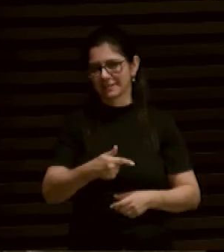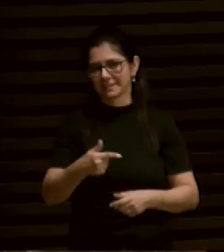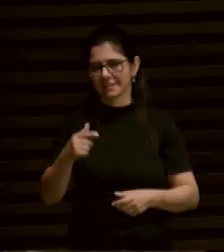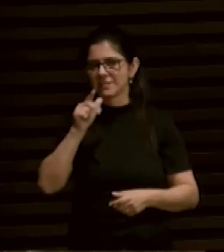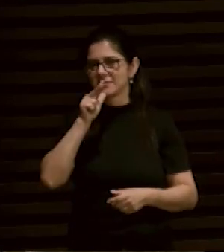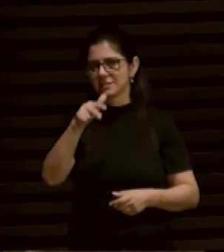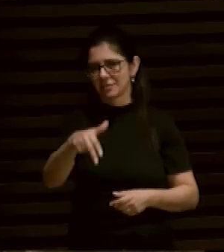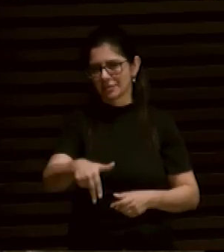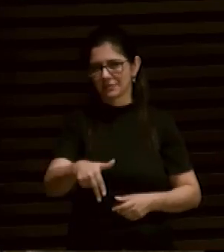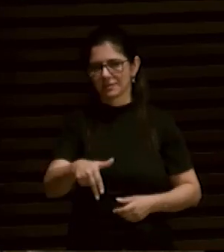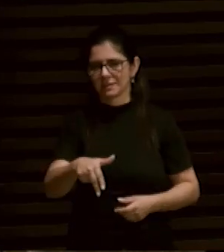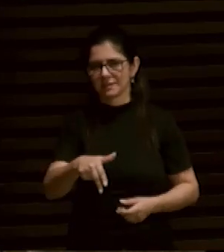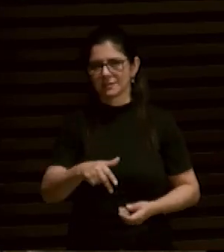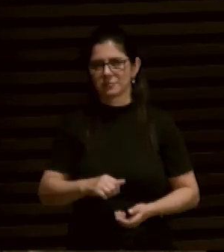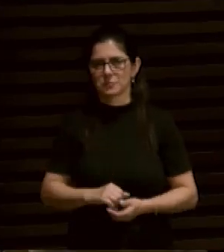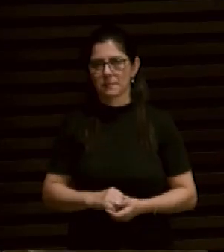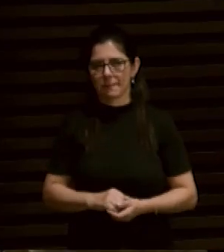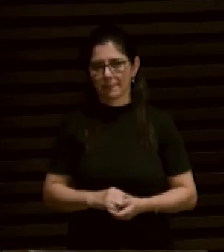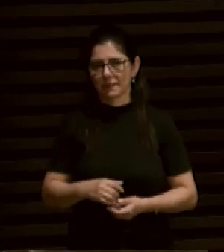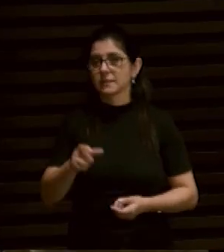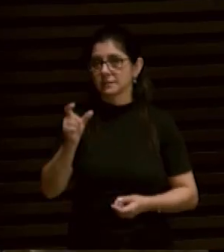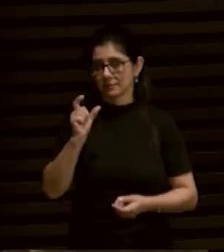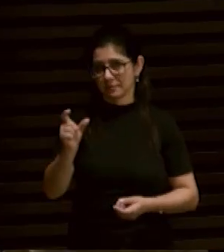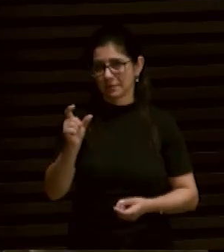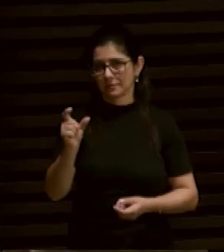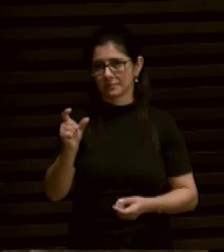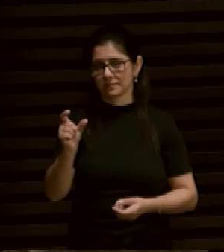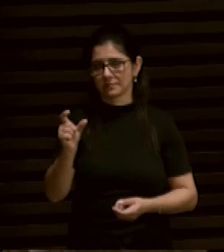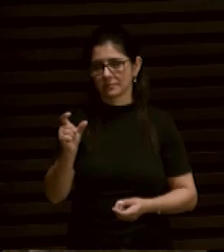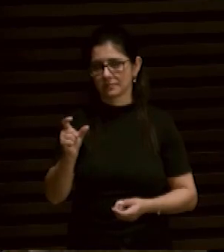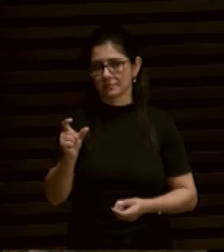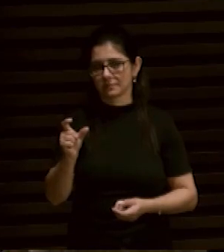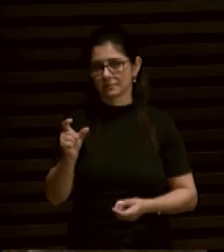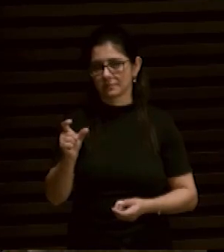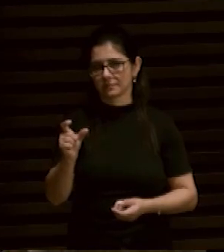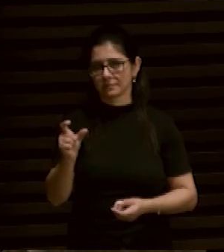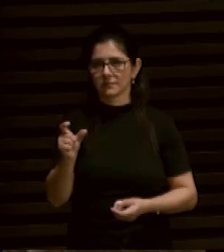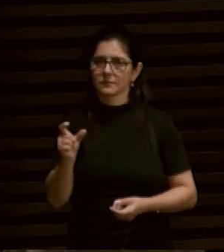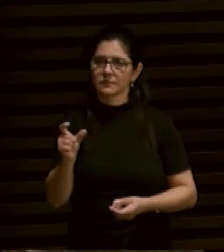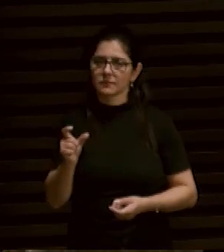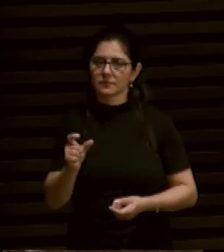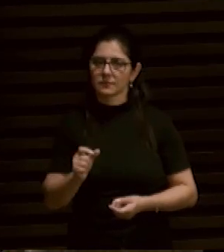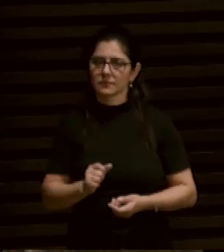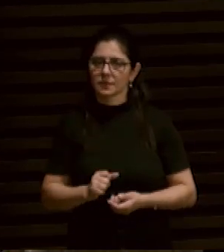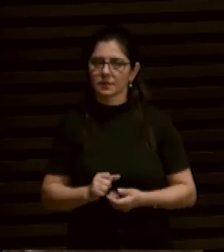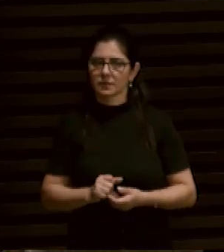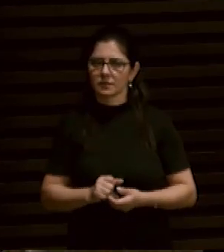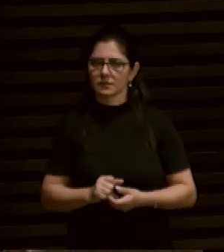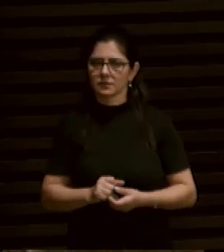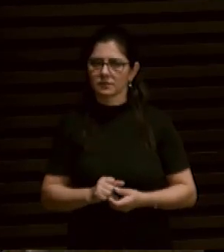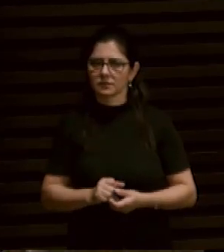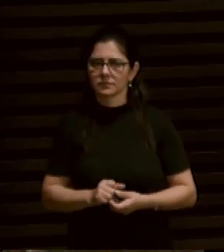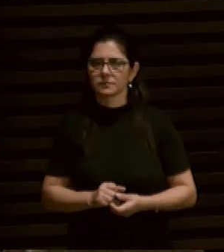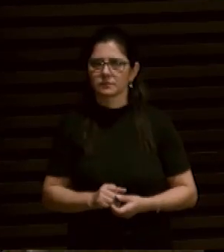nós? Então, que essa palavra, irmãos, impacte o nosso ser, o